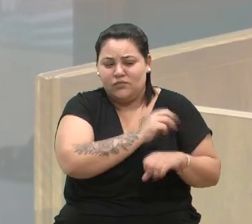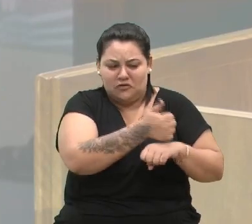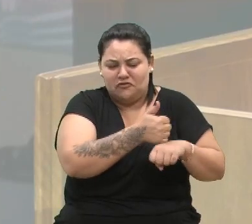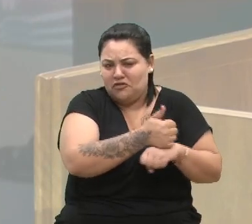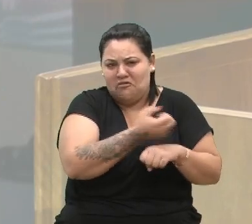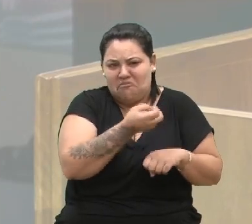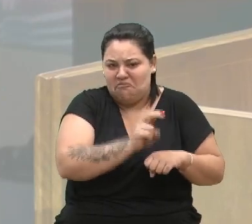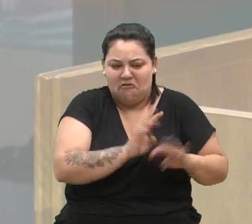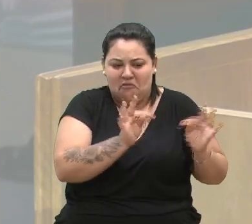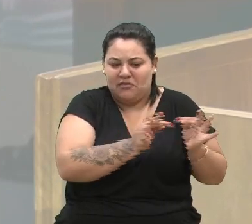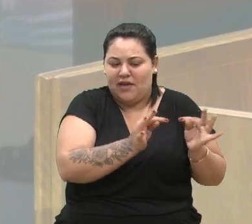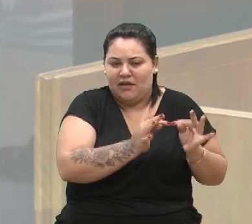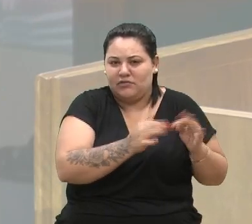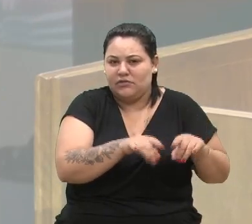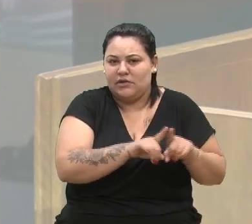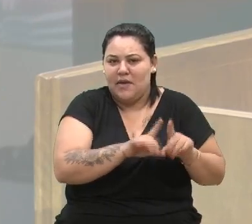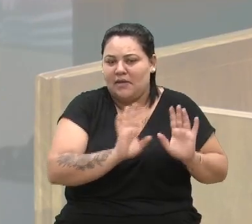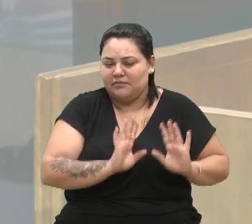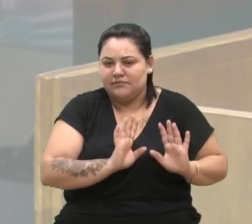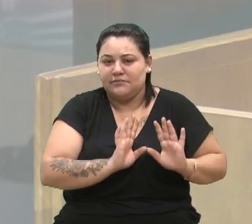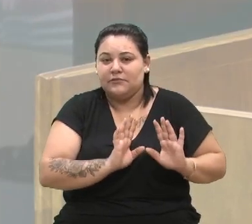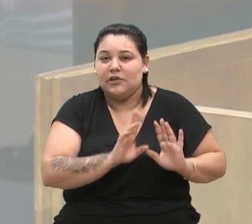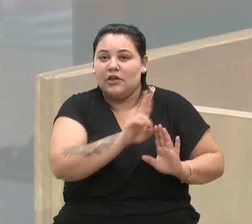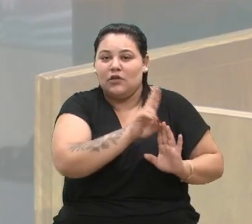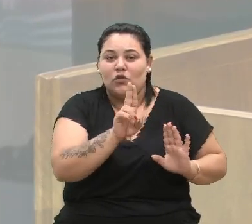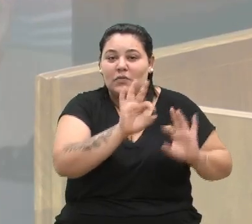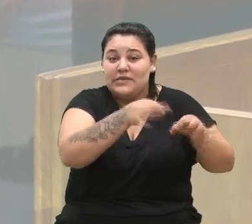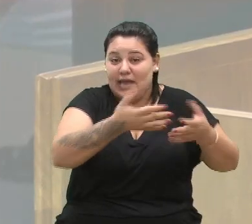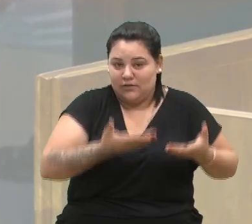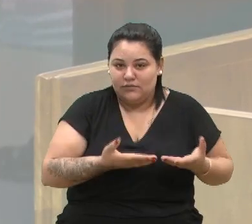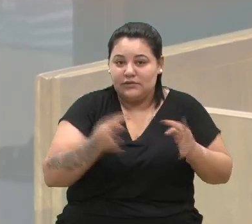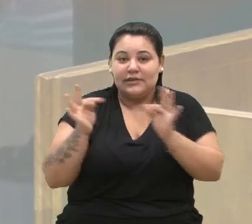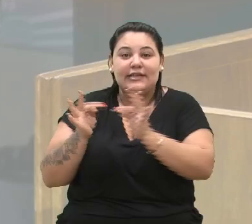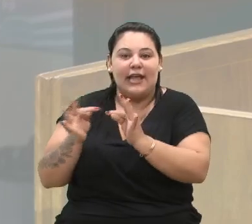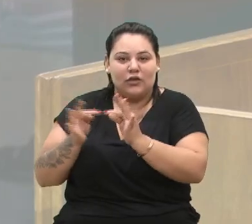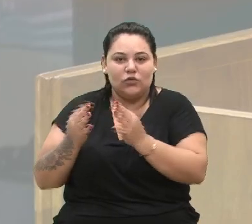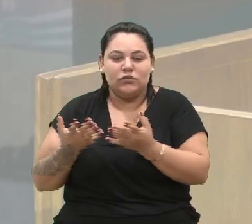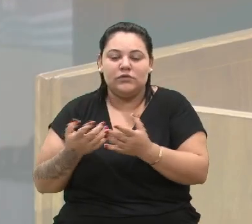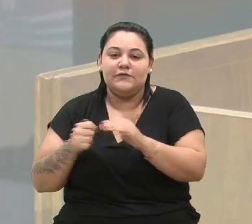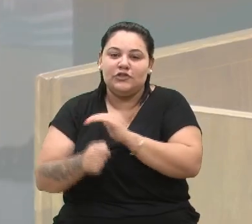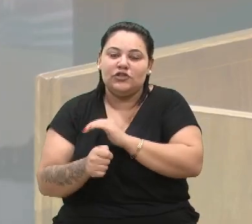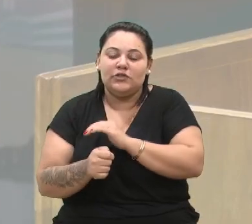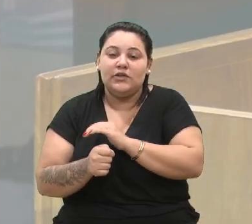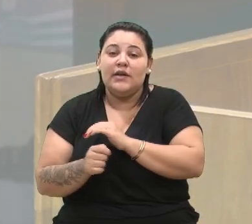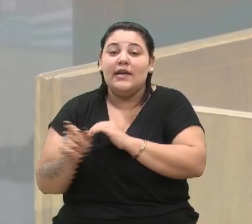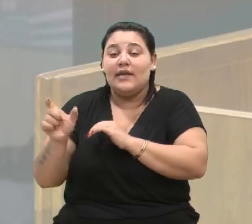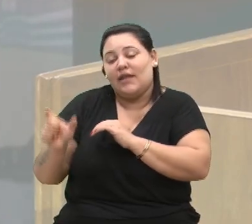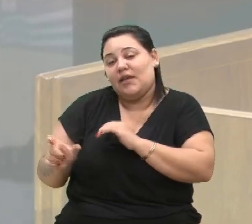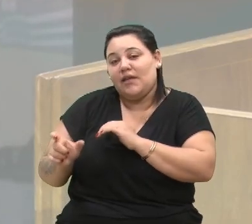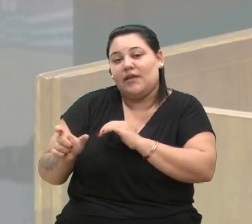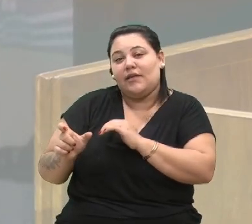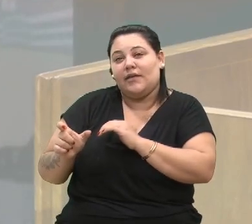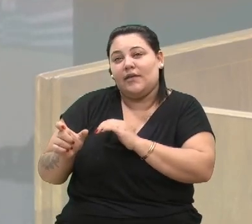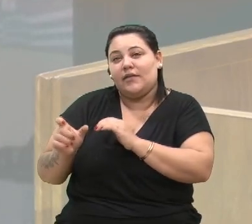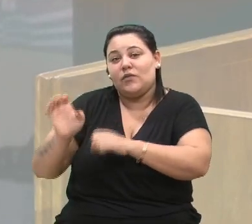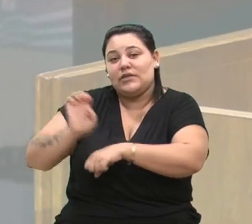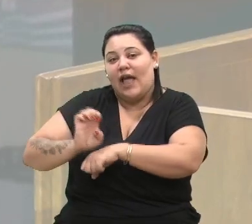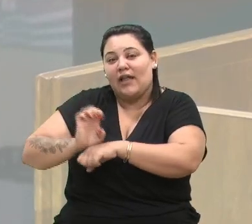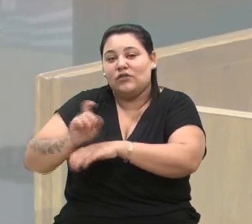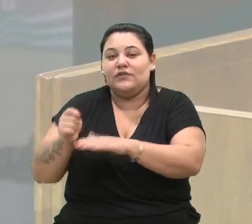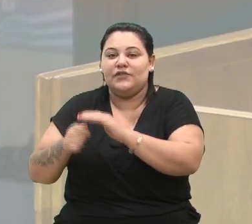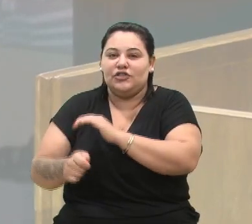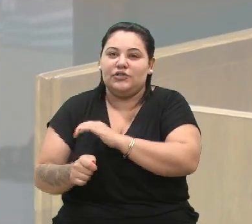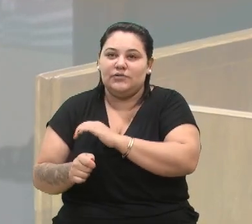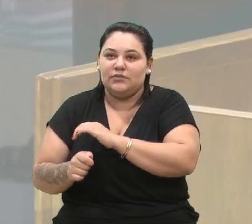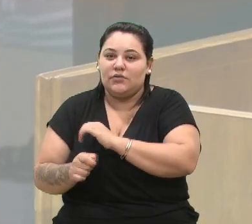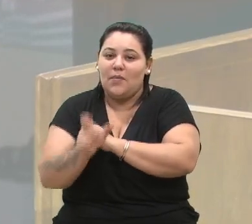profissionalizante ou técnico, né, que é o nome que é o nome correto, e quem investir aquela